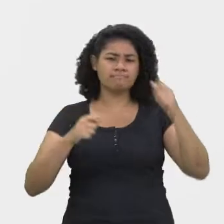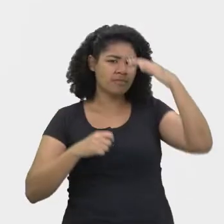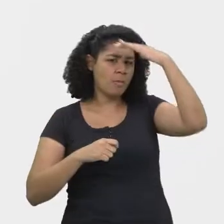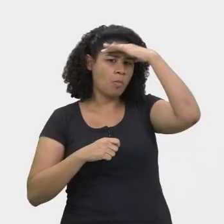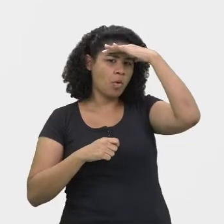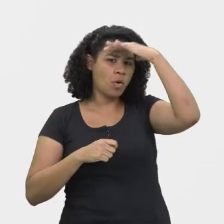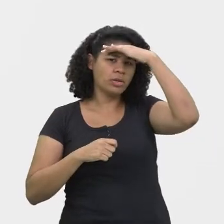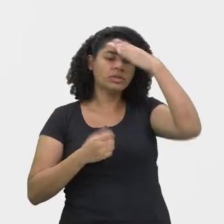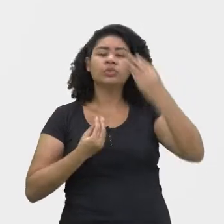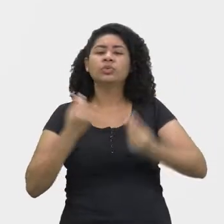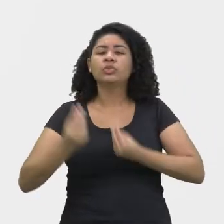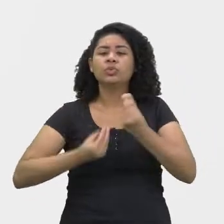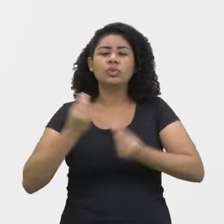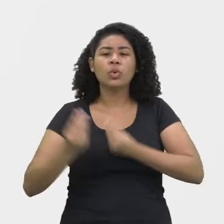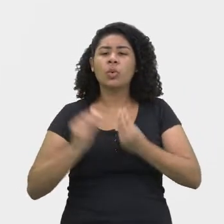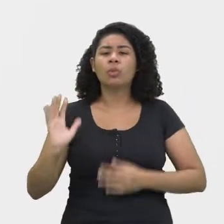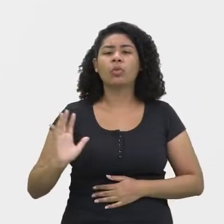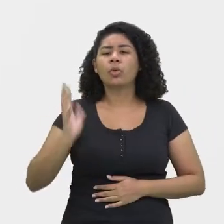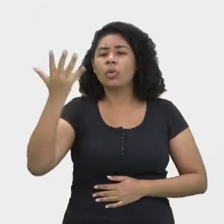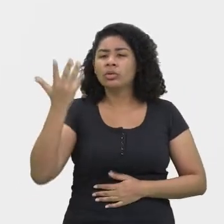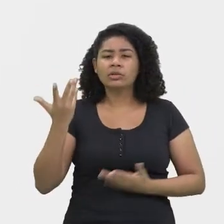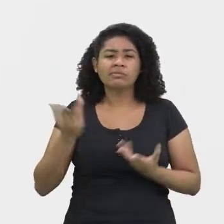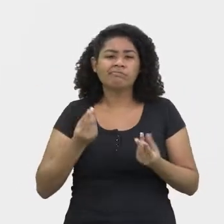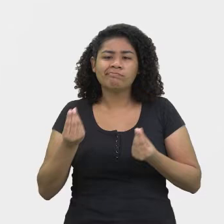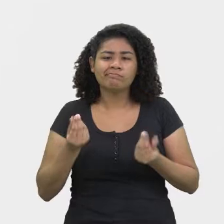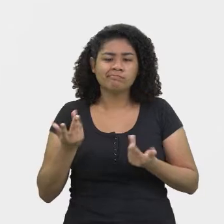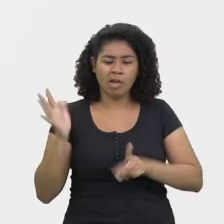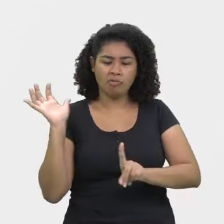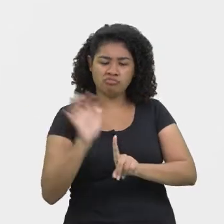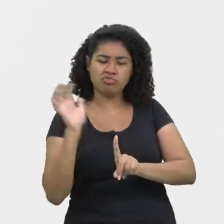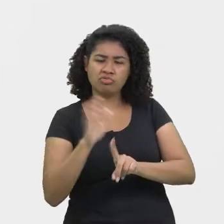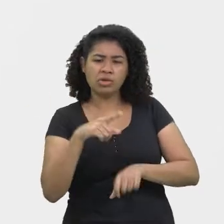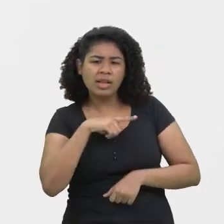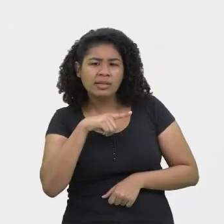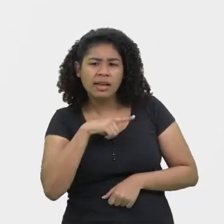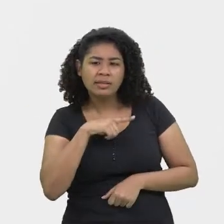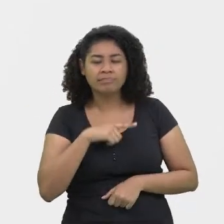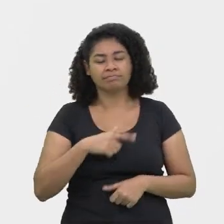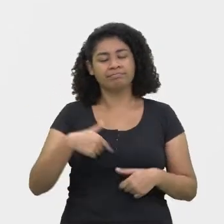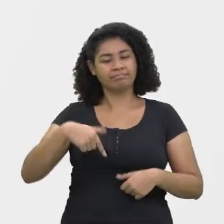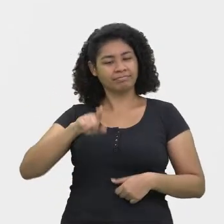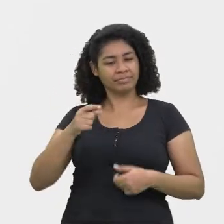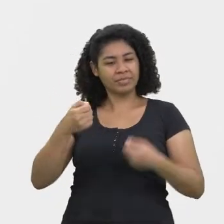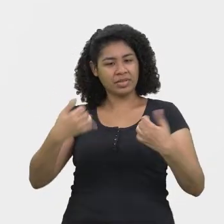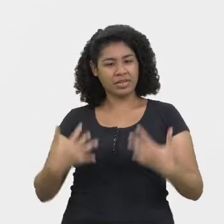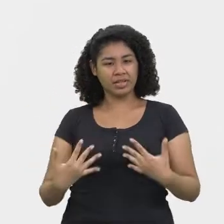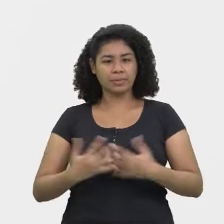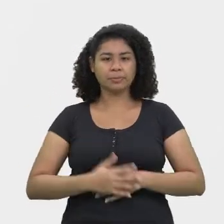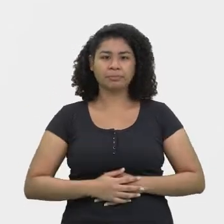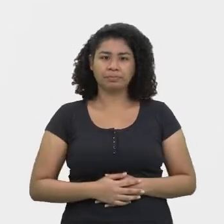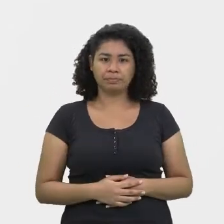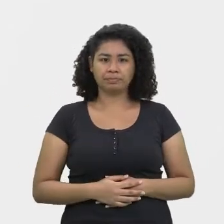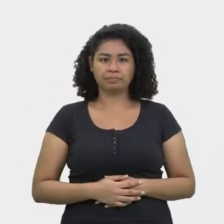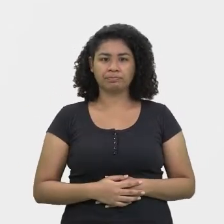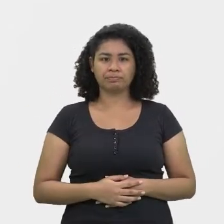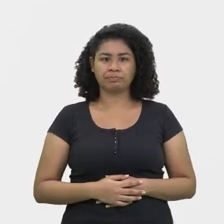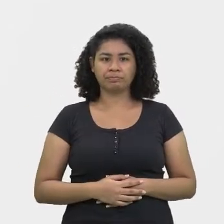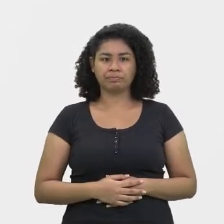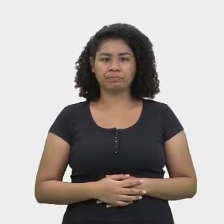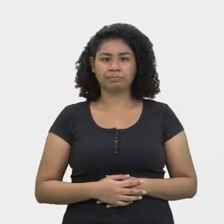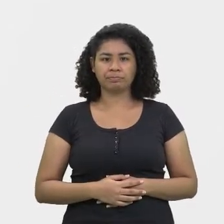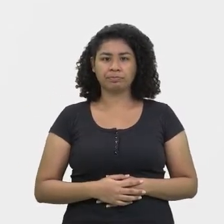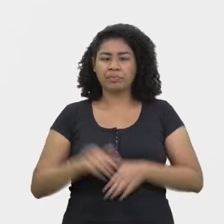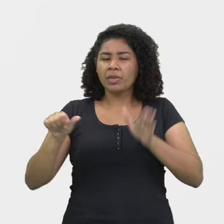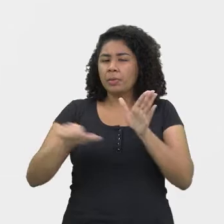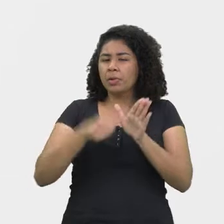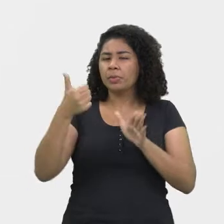chamada, vai trazer suas interferências. Então, consequências da reforma protestante. Vamos primeiro